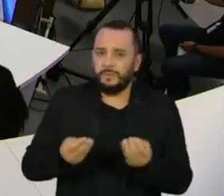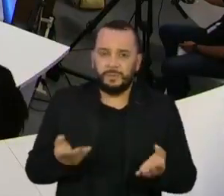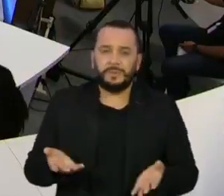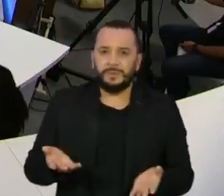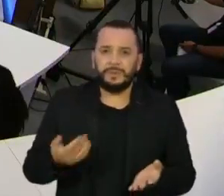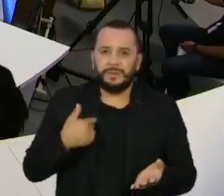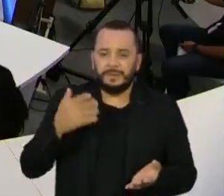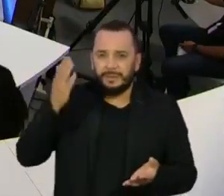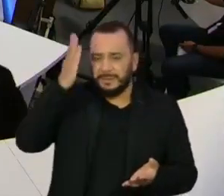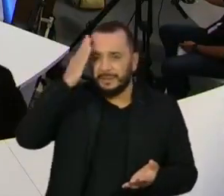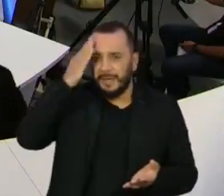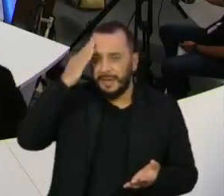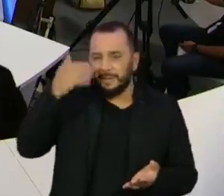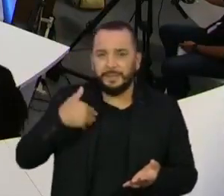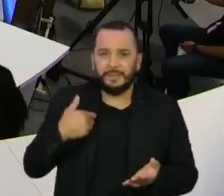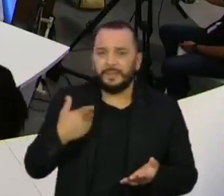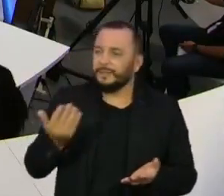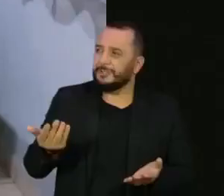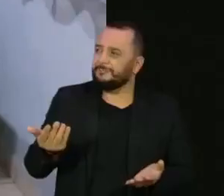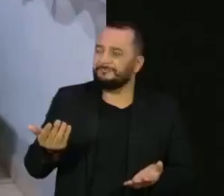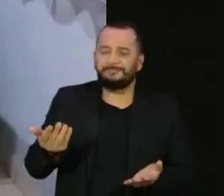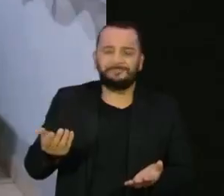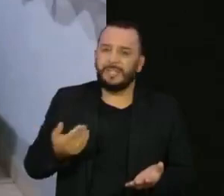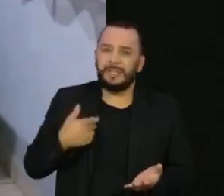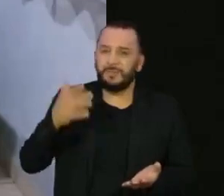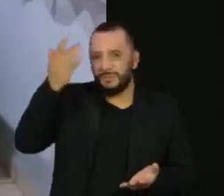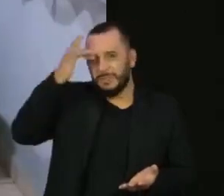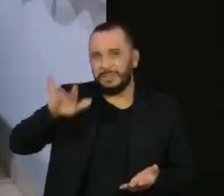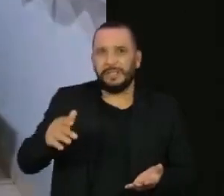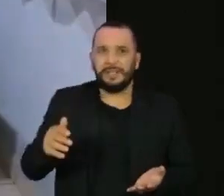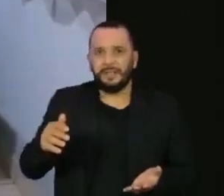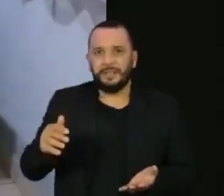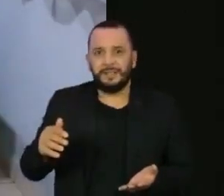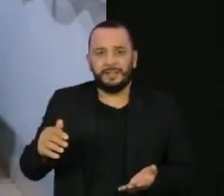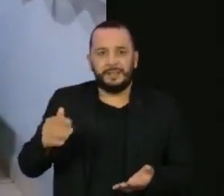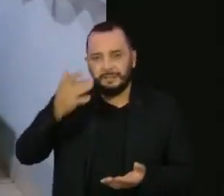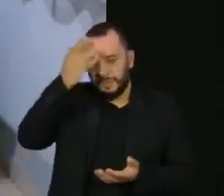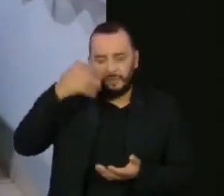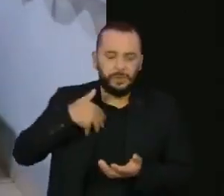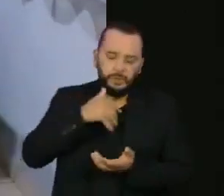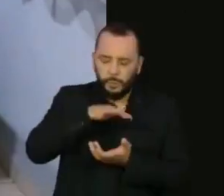amigo, aqueles... Não sei, assim, acho que não teve ninguém, nenhum vidente, nenhuma